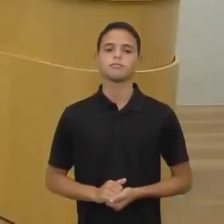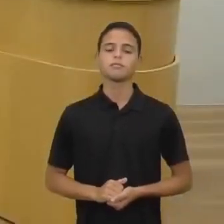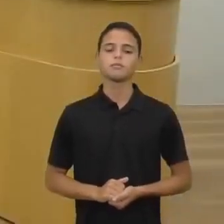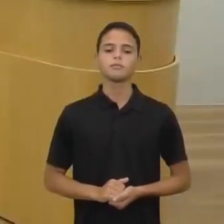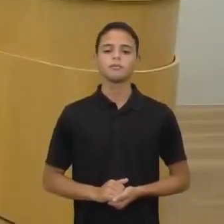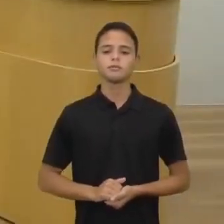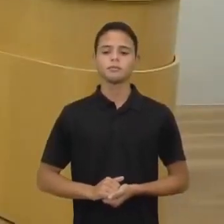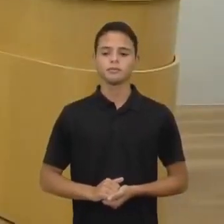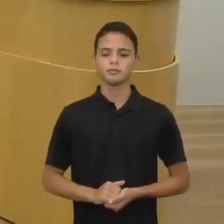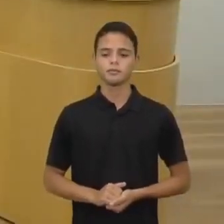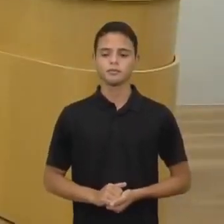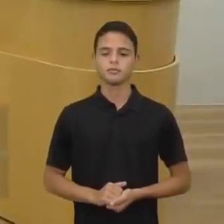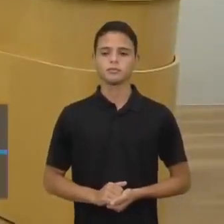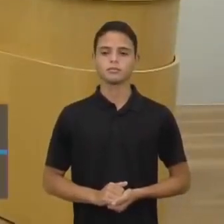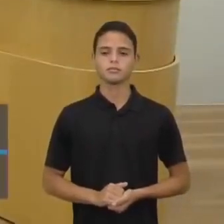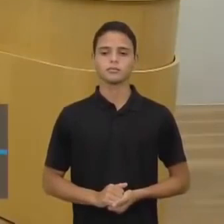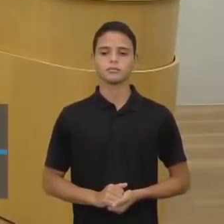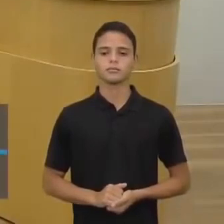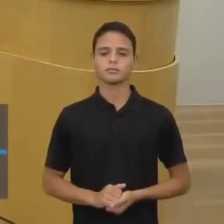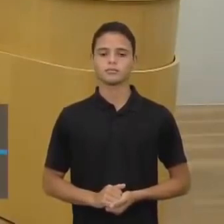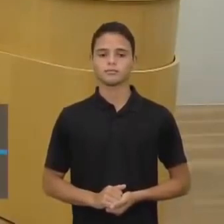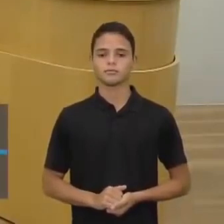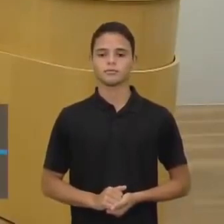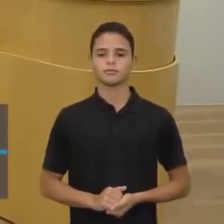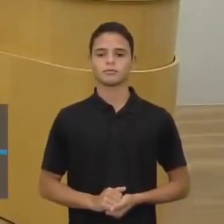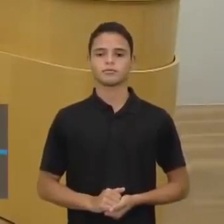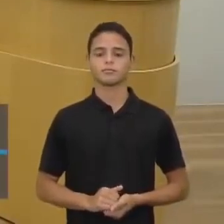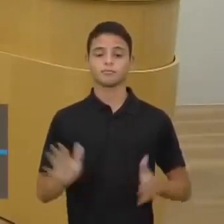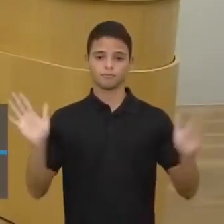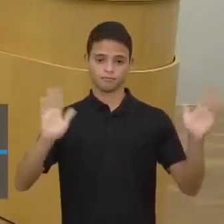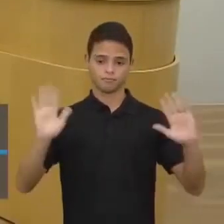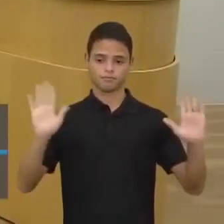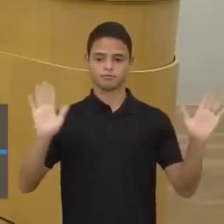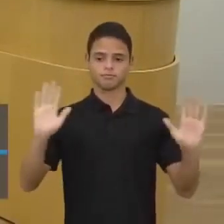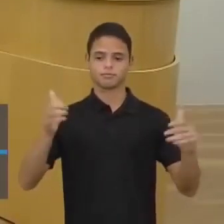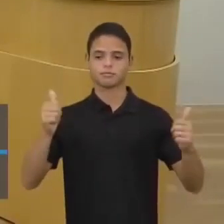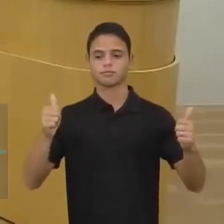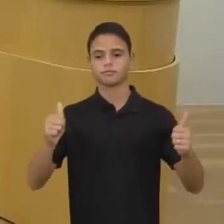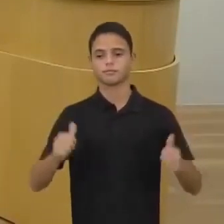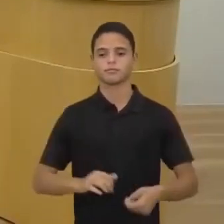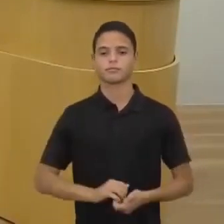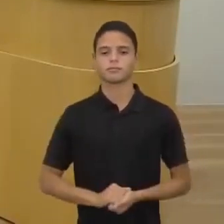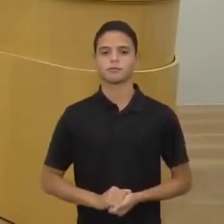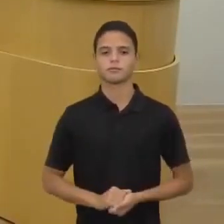revoir, Merci. a bientôt. Merci, professor Anderson, e até a próxima, turma.